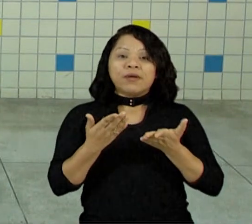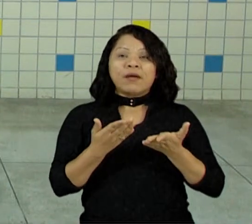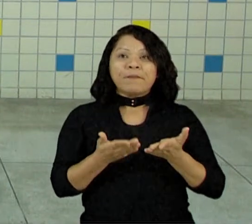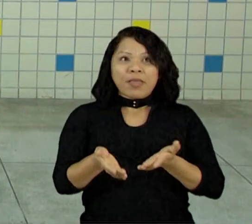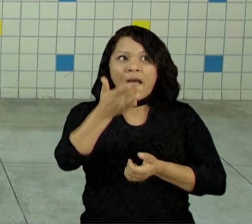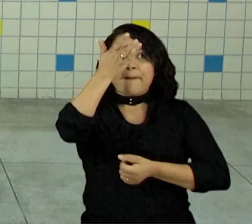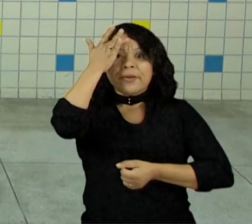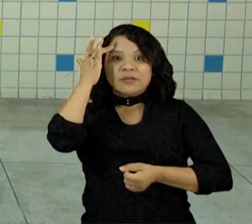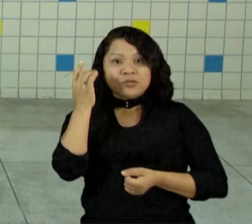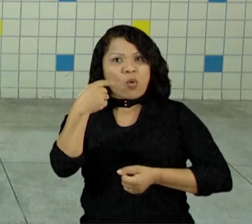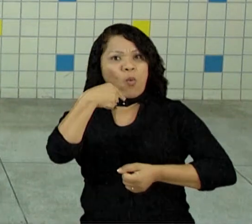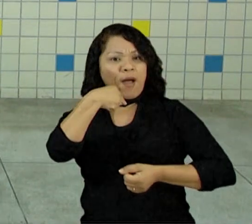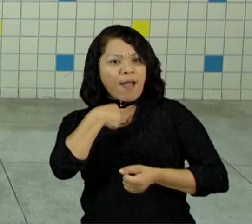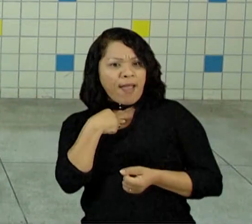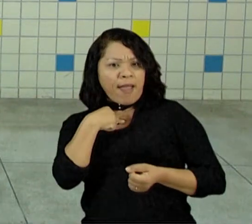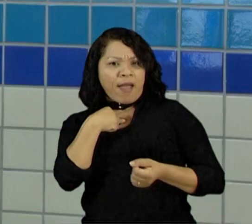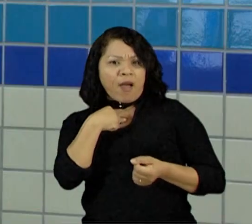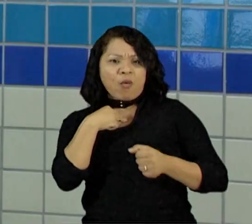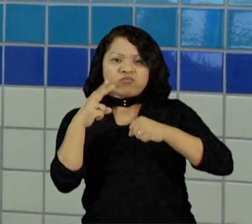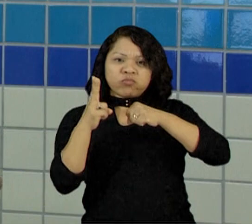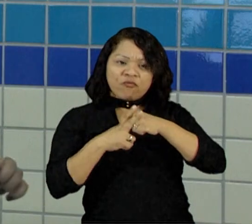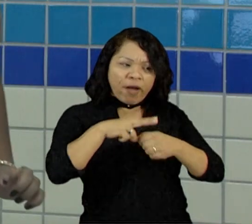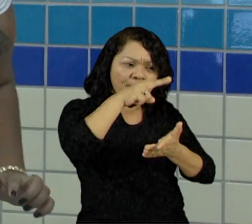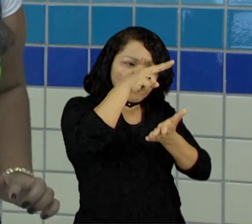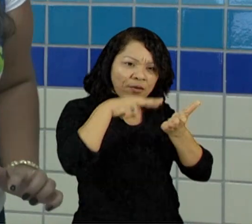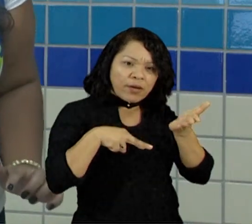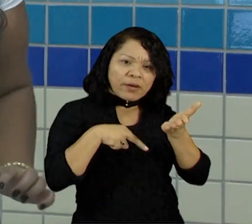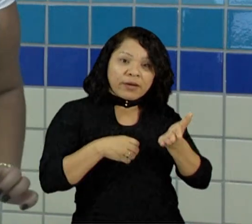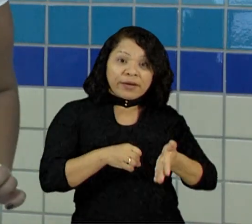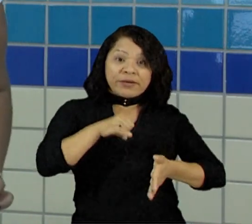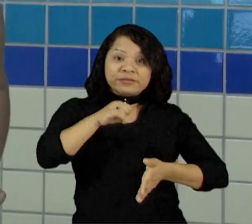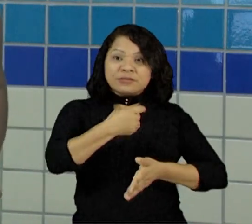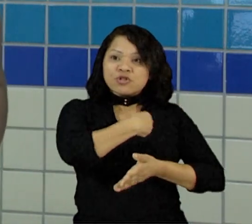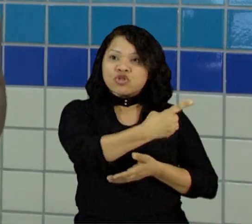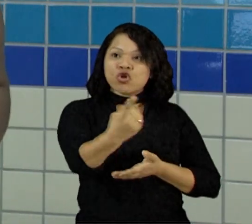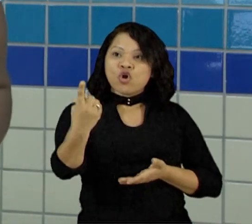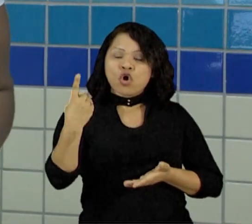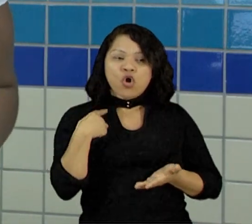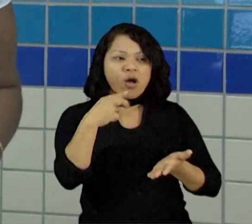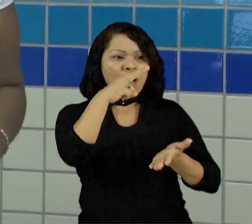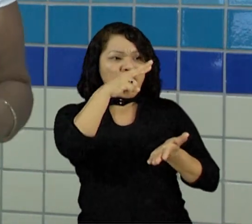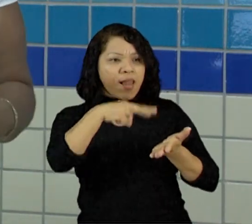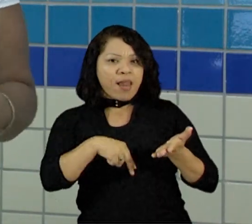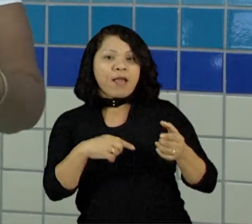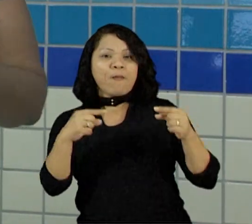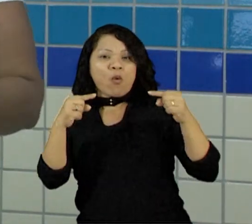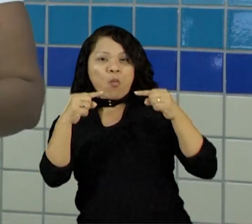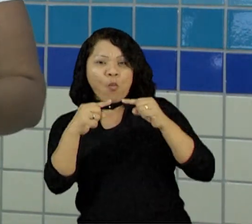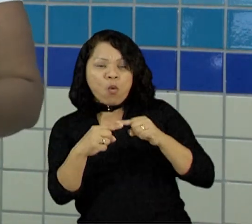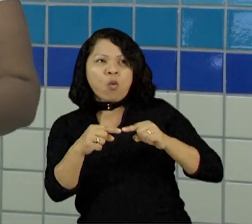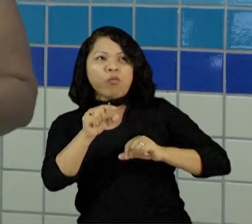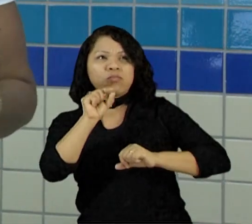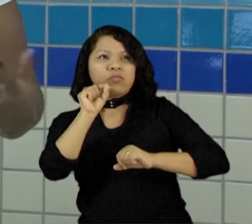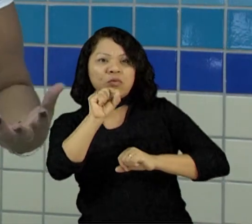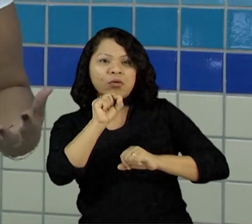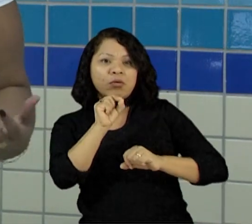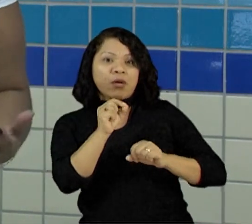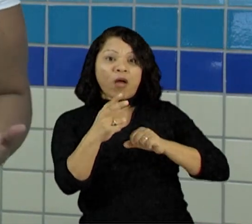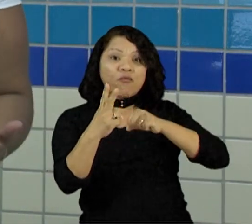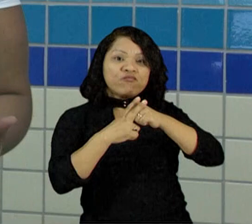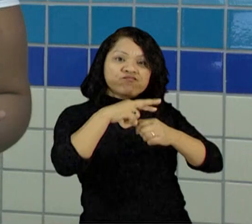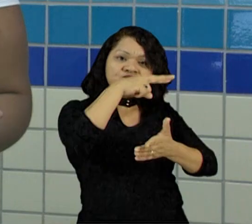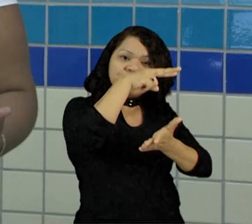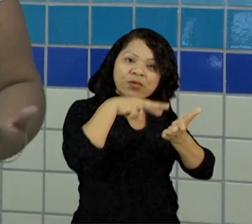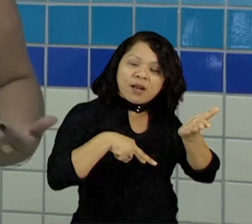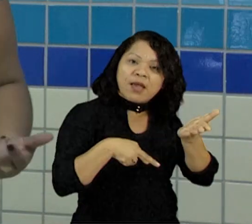ler. Eu li. Quando eu falei nós lemos, eu concordei o verbo ler com nós, que é